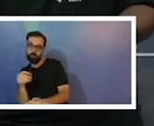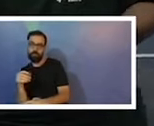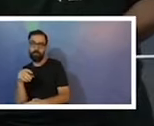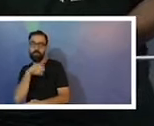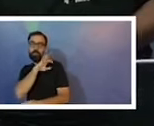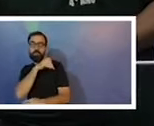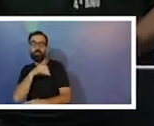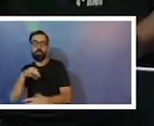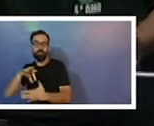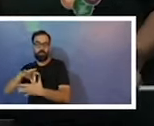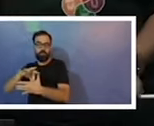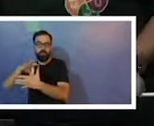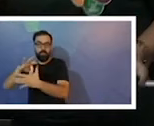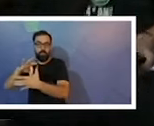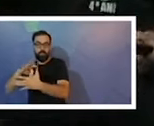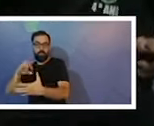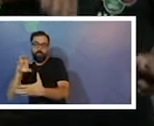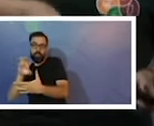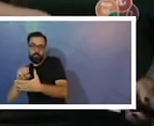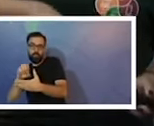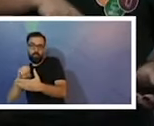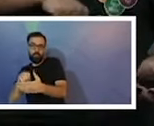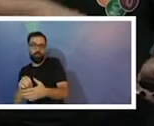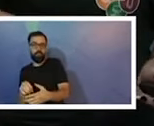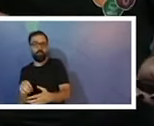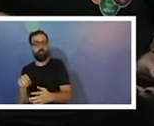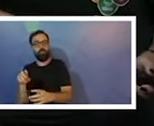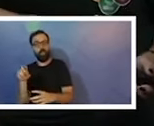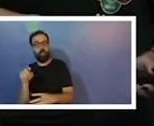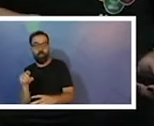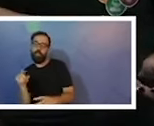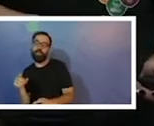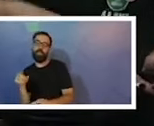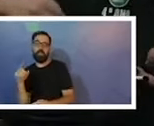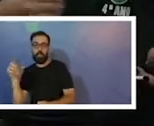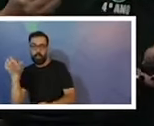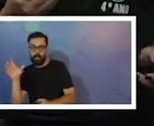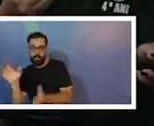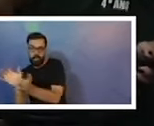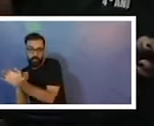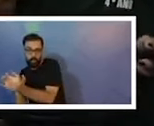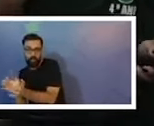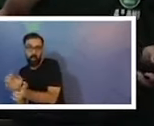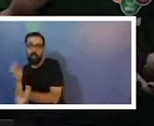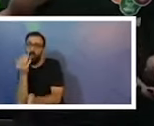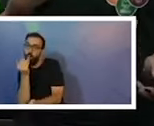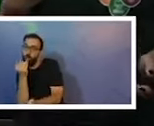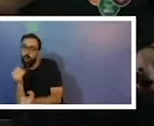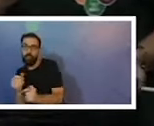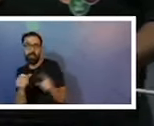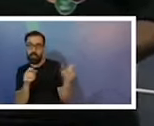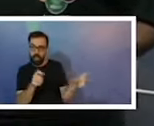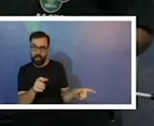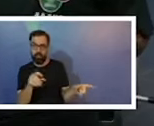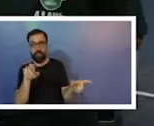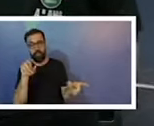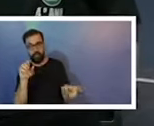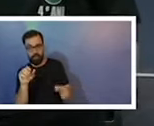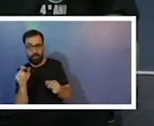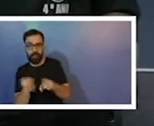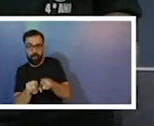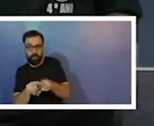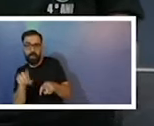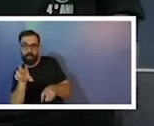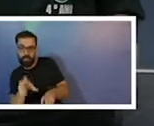os animais que se alimentam tanto de vegetais como de outros seres vivos, como nós, seres humanos, nós somos